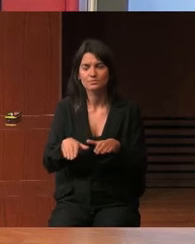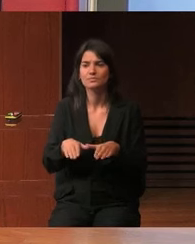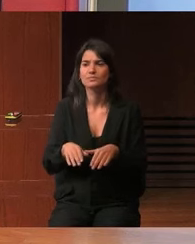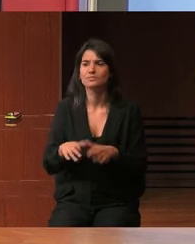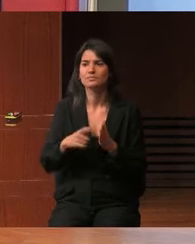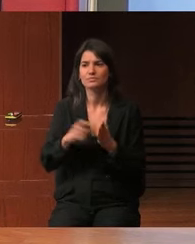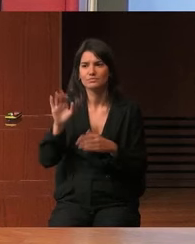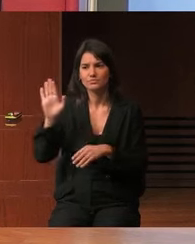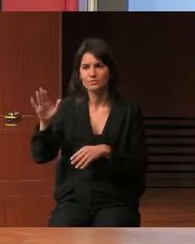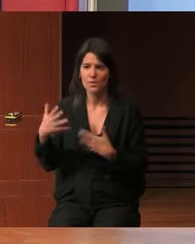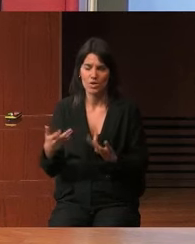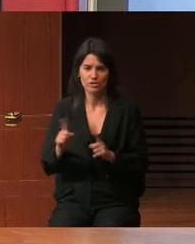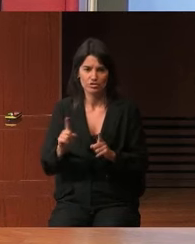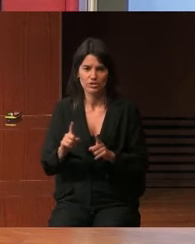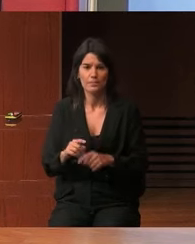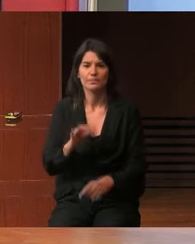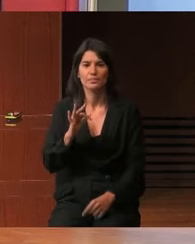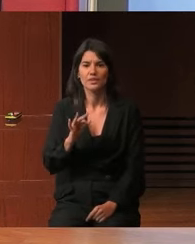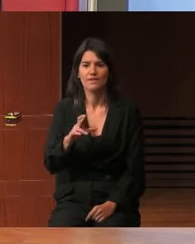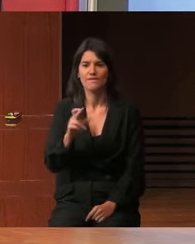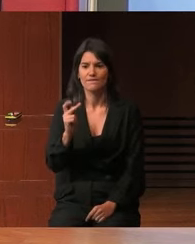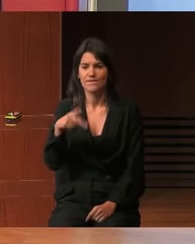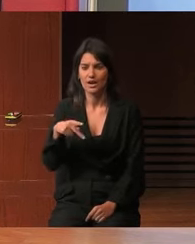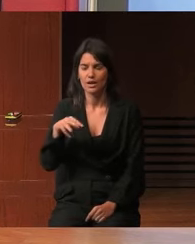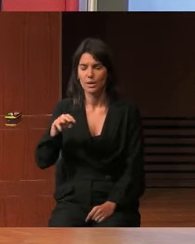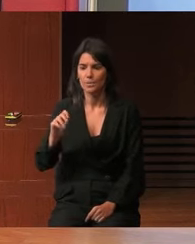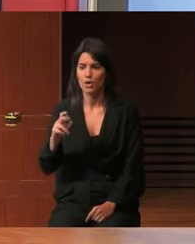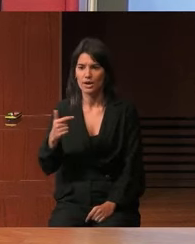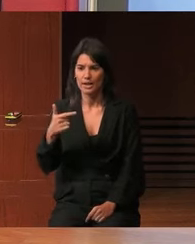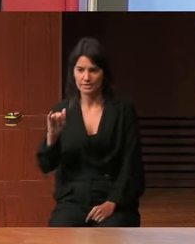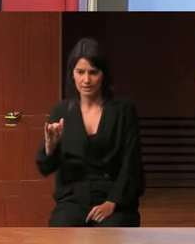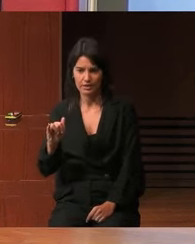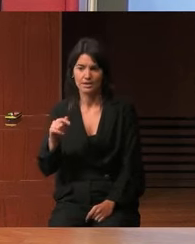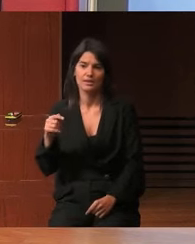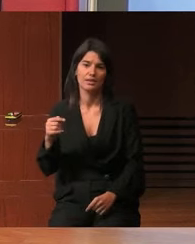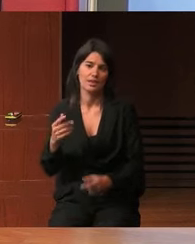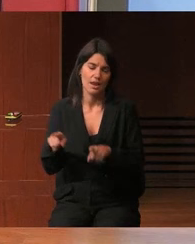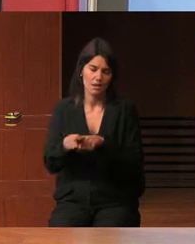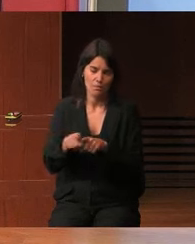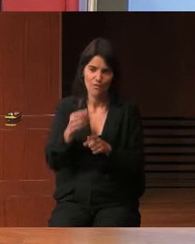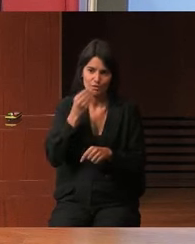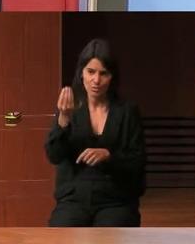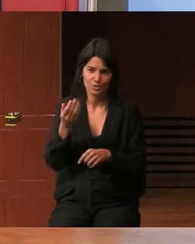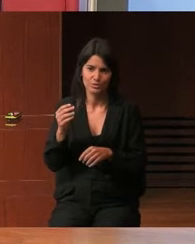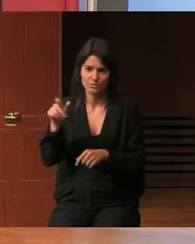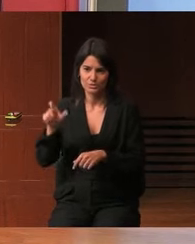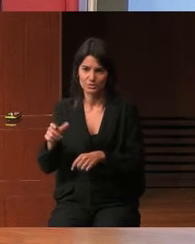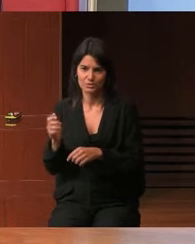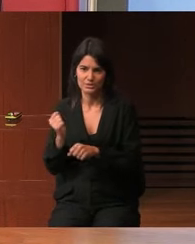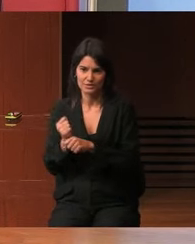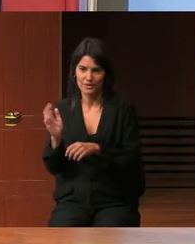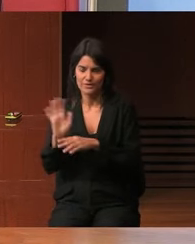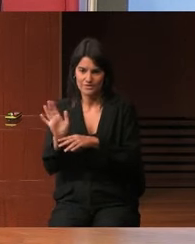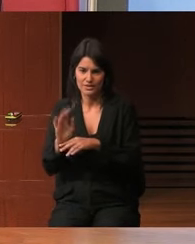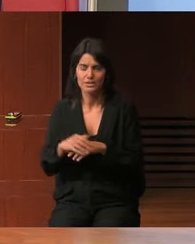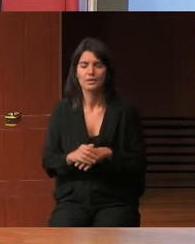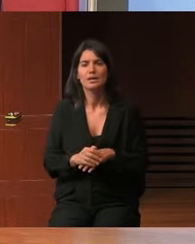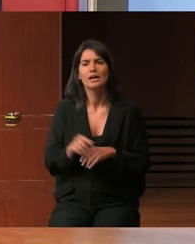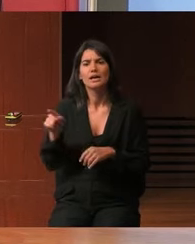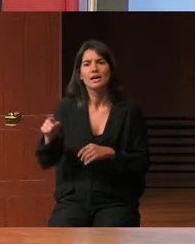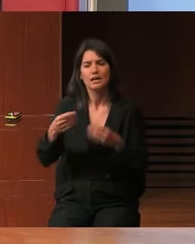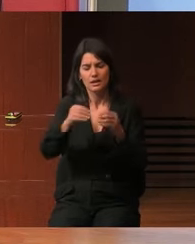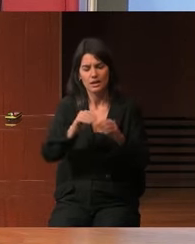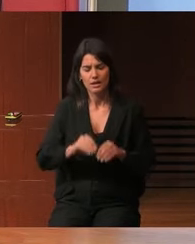nos Estados Unidos, agora já não está, o Franco Moretti, irmão do cineasta Nanni Moretti, que tem um ensaio muito importante